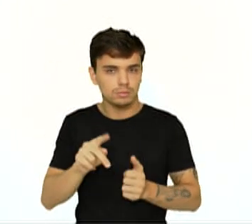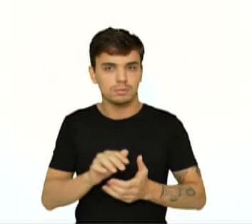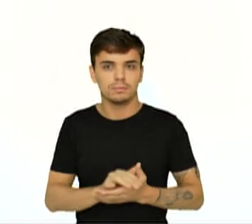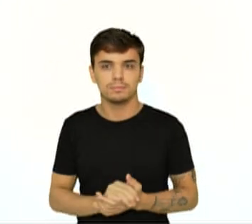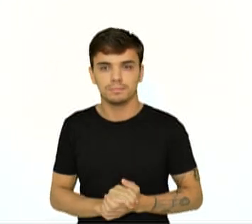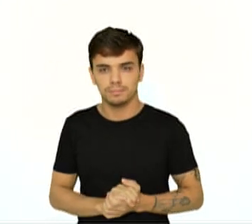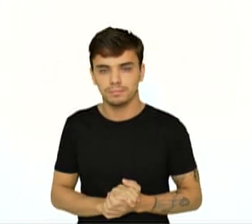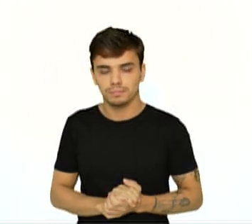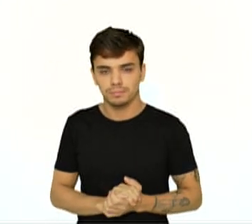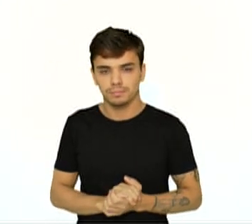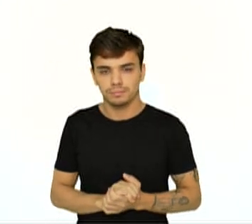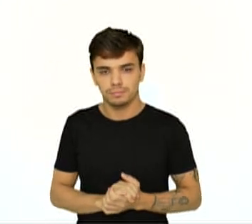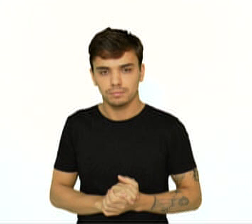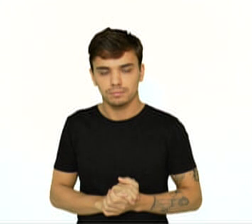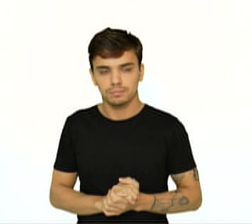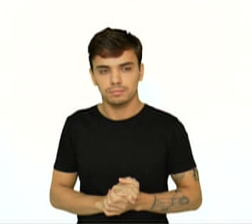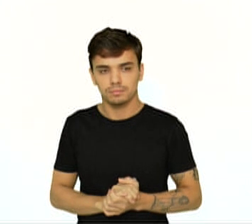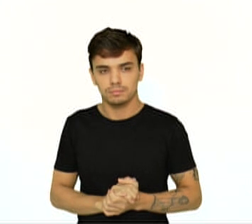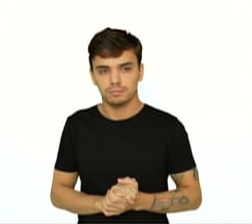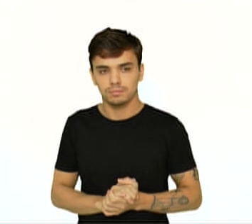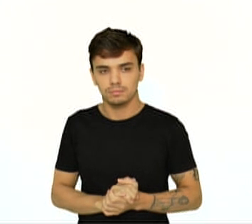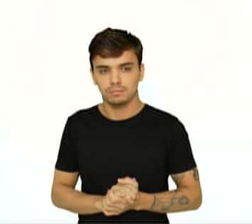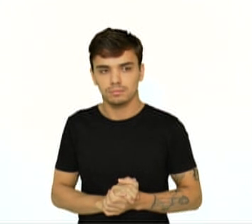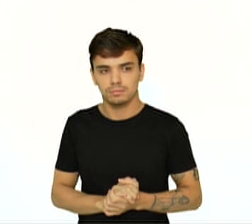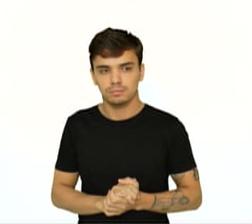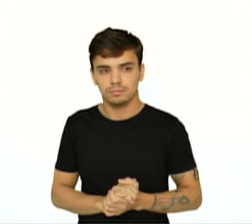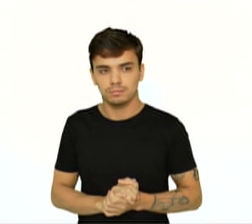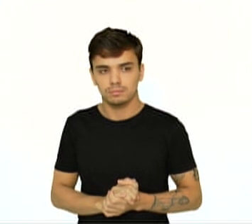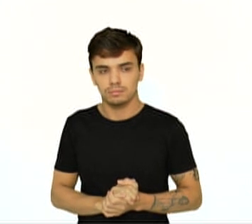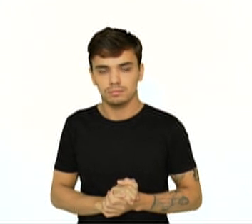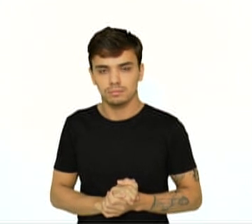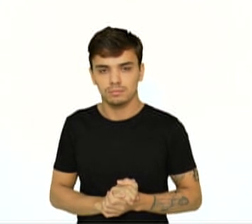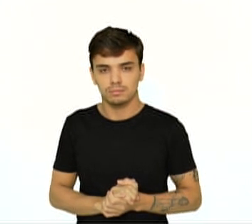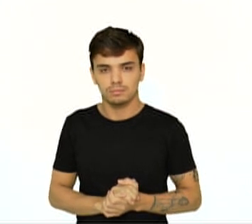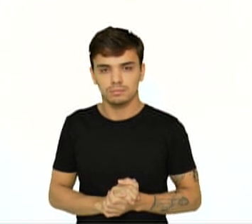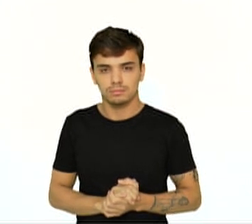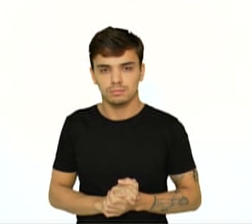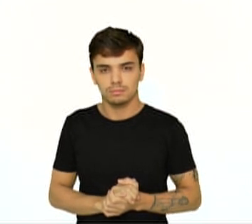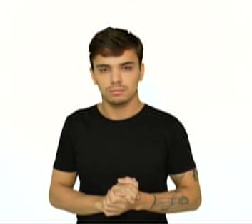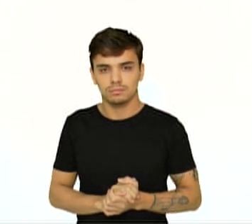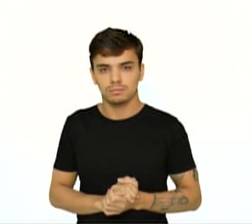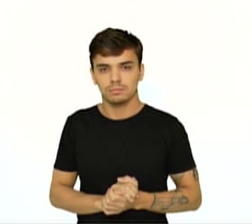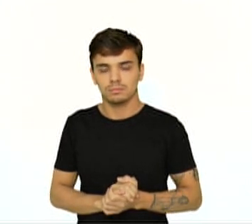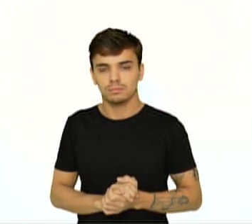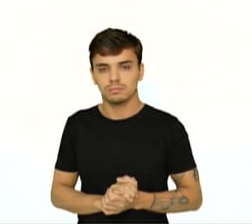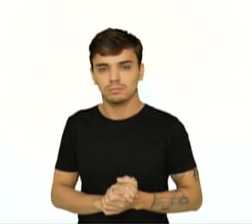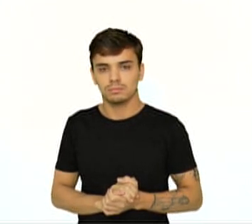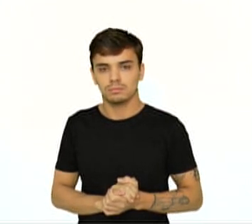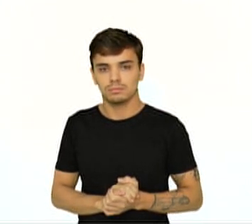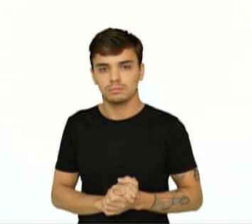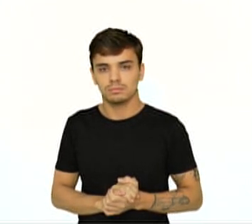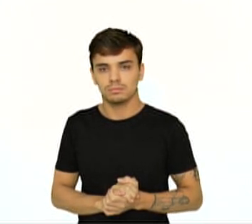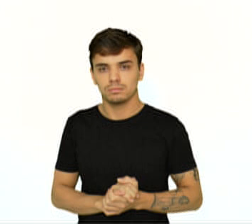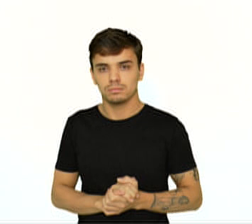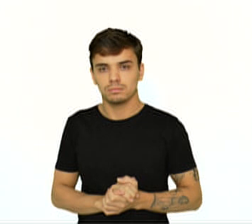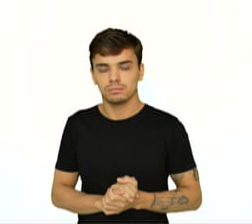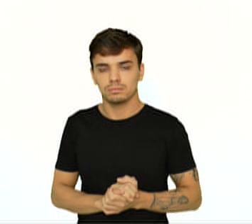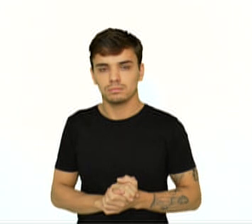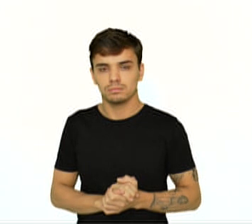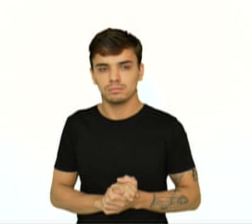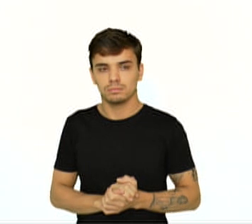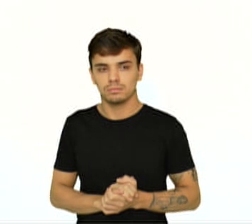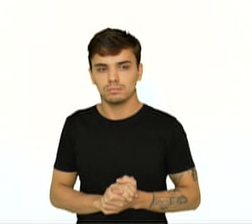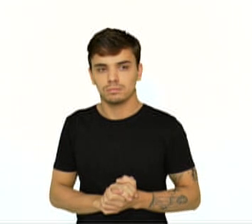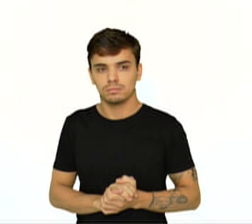¿ves? Está bien, venga la cuchara, yo te doy la sopa. Pasa que soy viejita, pero